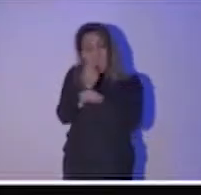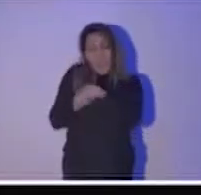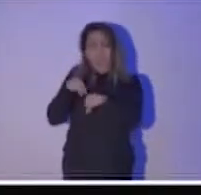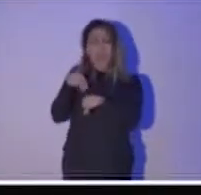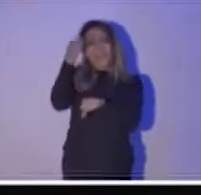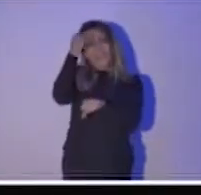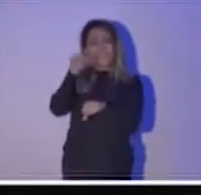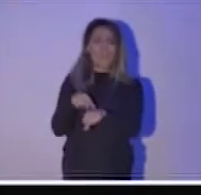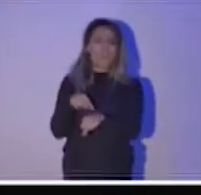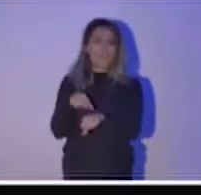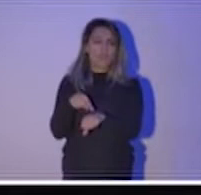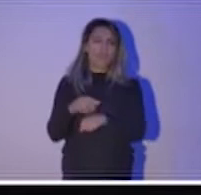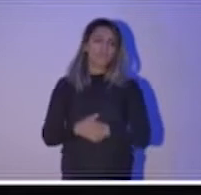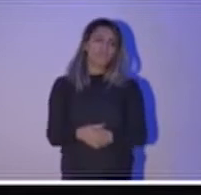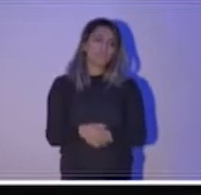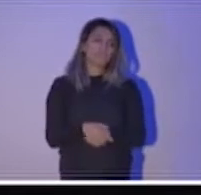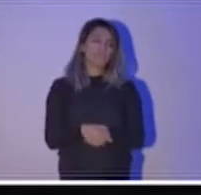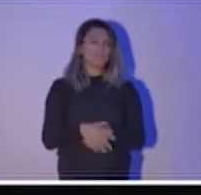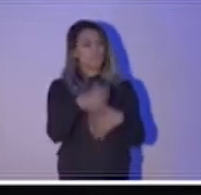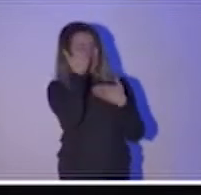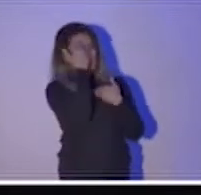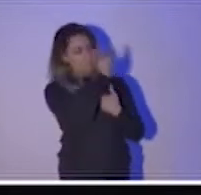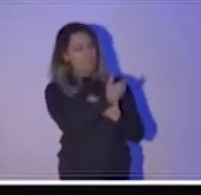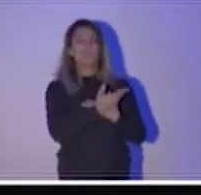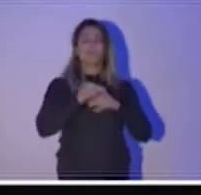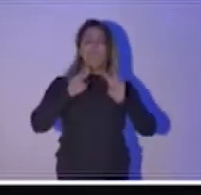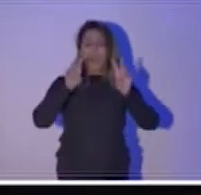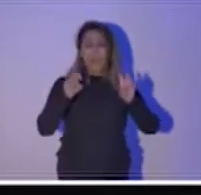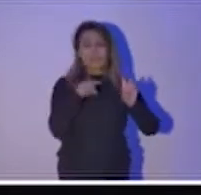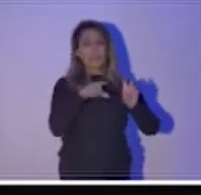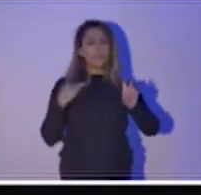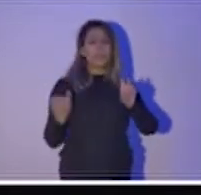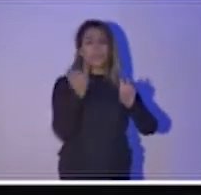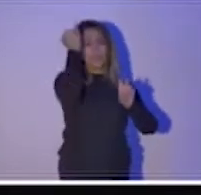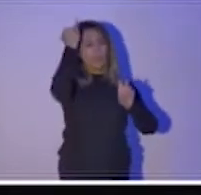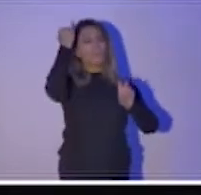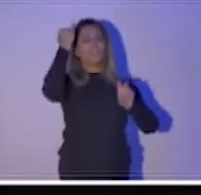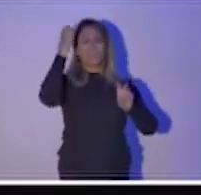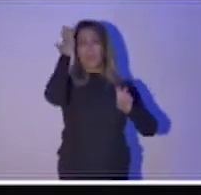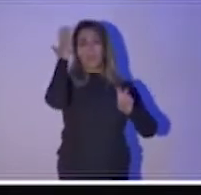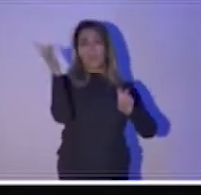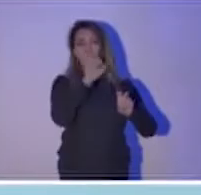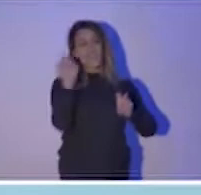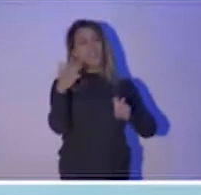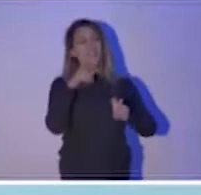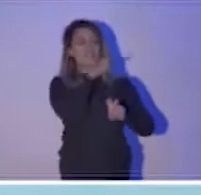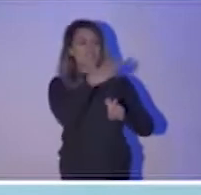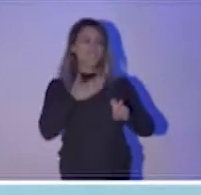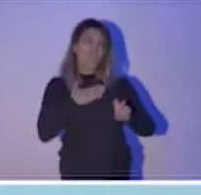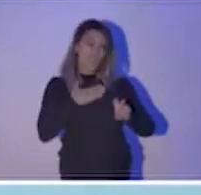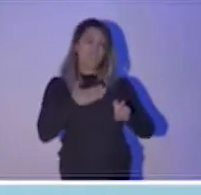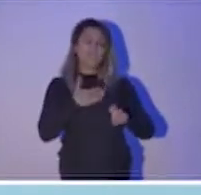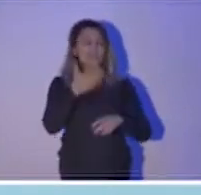Obrigada, Kátia. Acho que esse é um tema super importante. Eu sei realmente que é um tema muito do seu coração, da defasagem. E